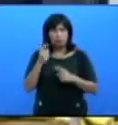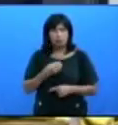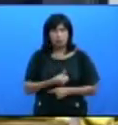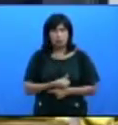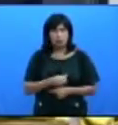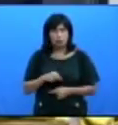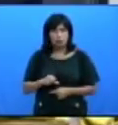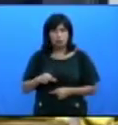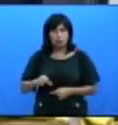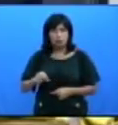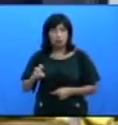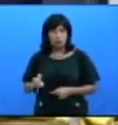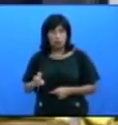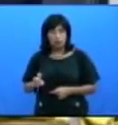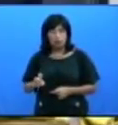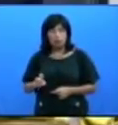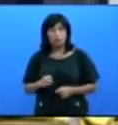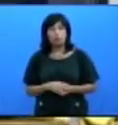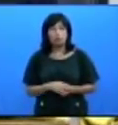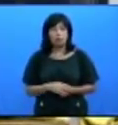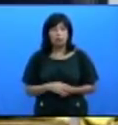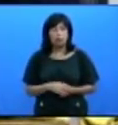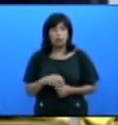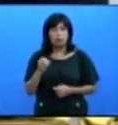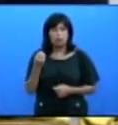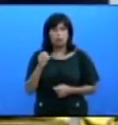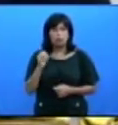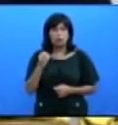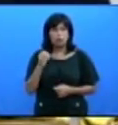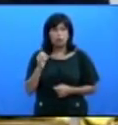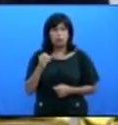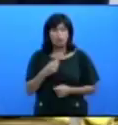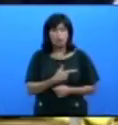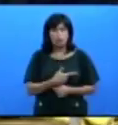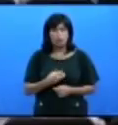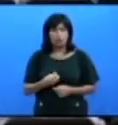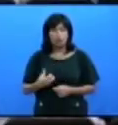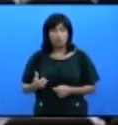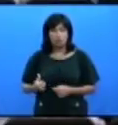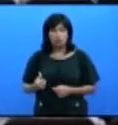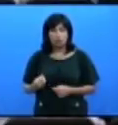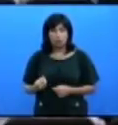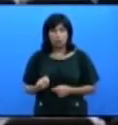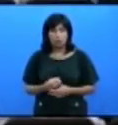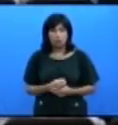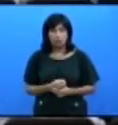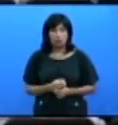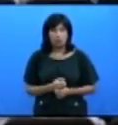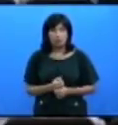Amador, correspondente ao mês de outubro de 2010.